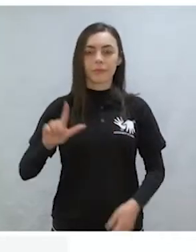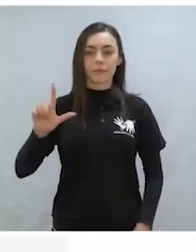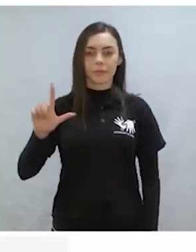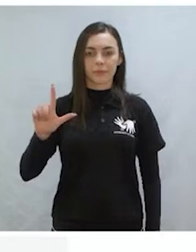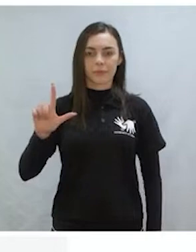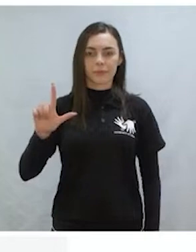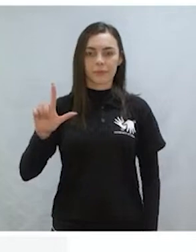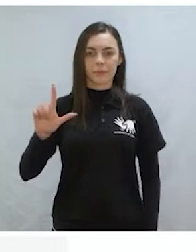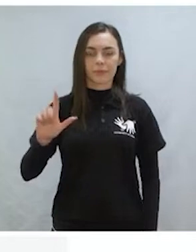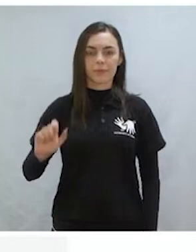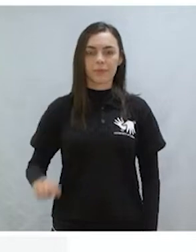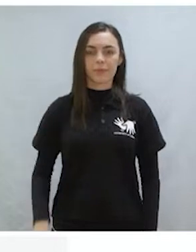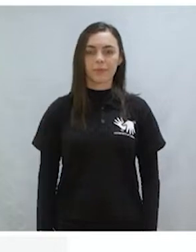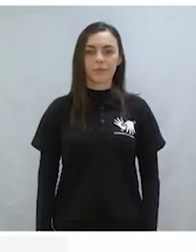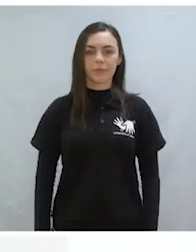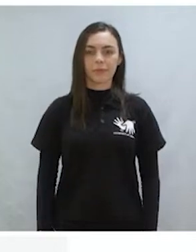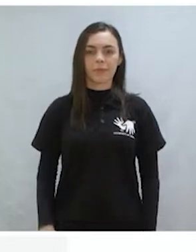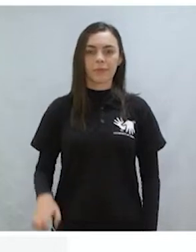Depois o L,